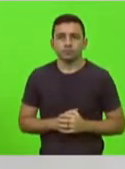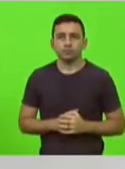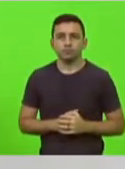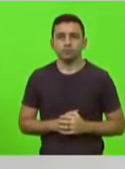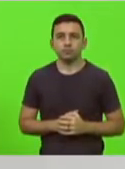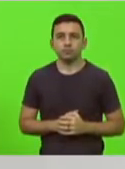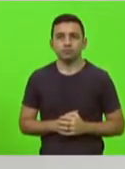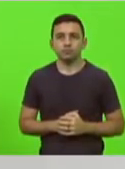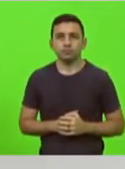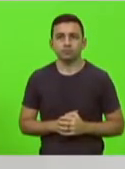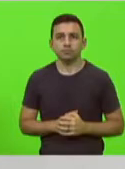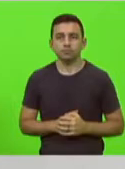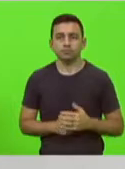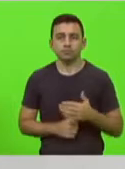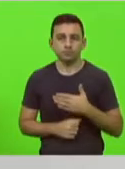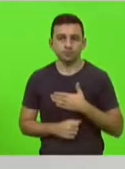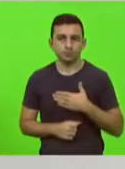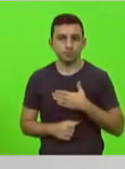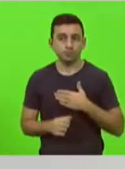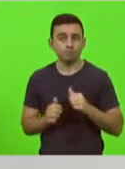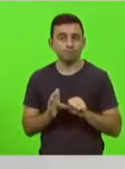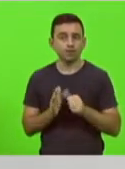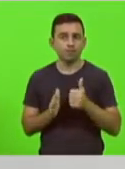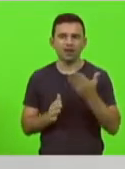Na minha primeira saída,